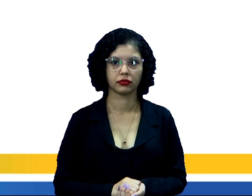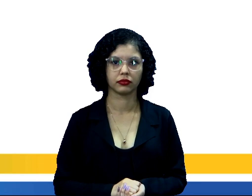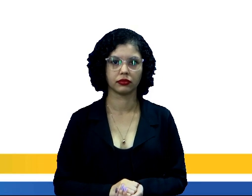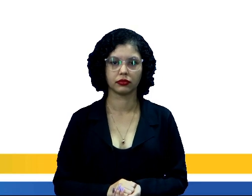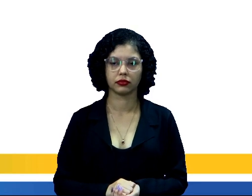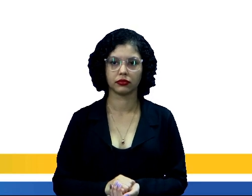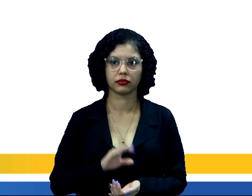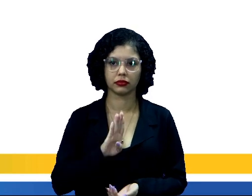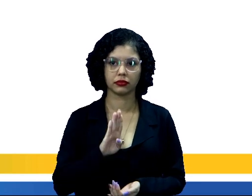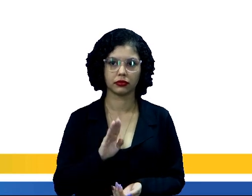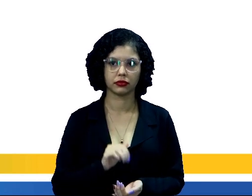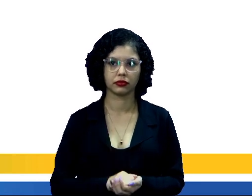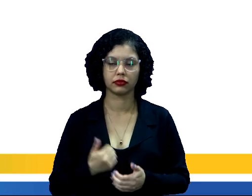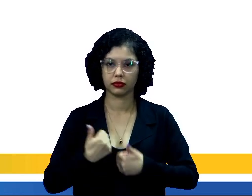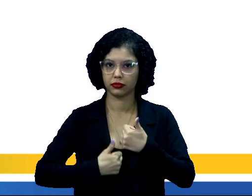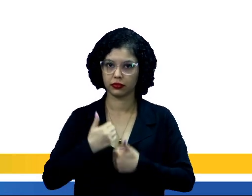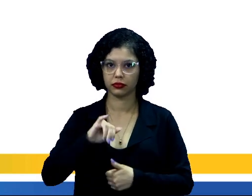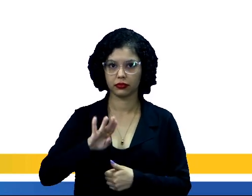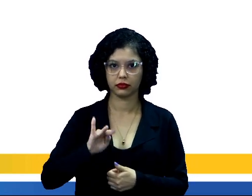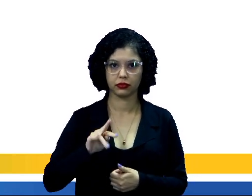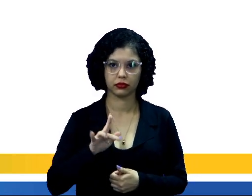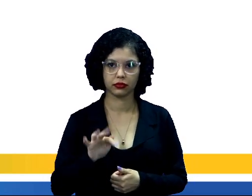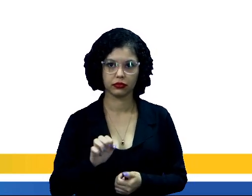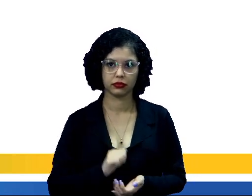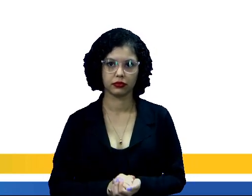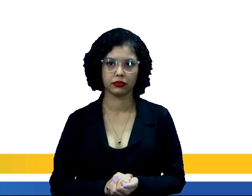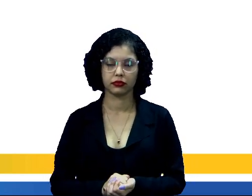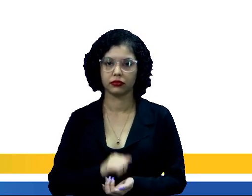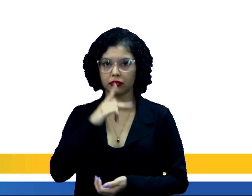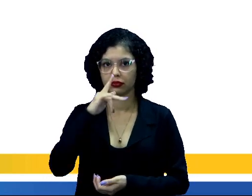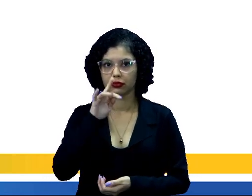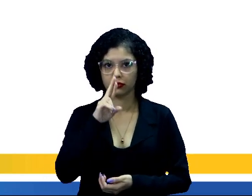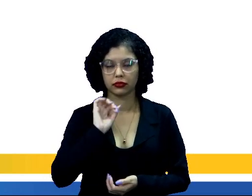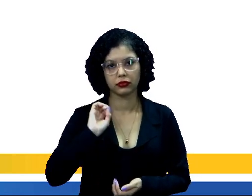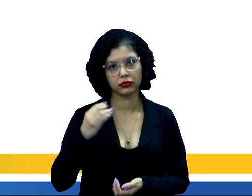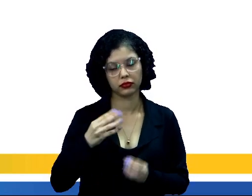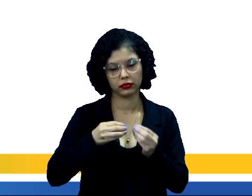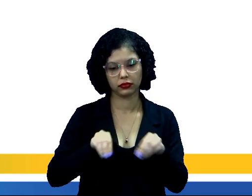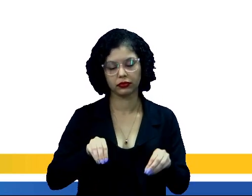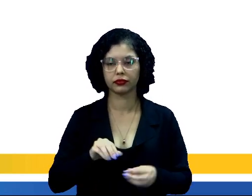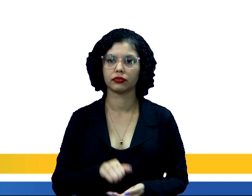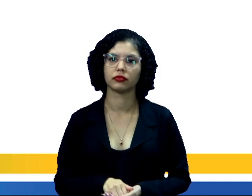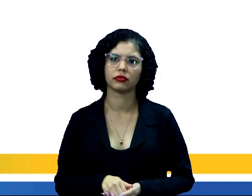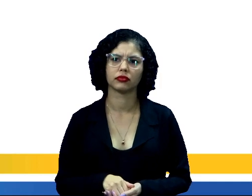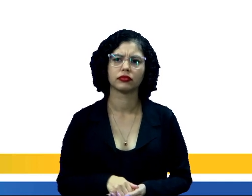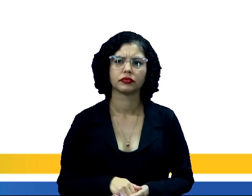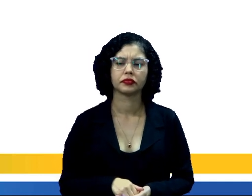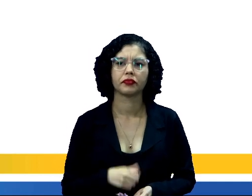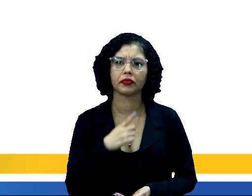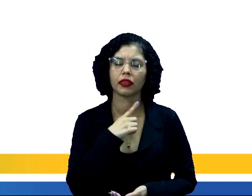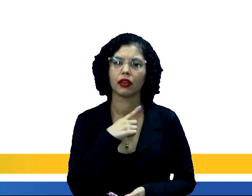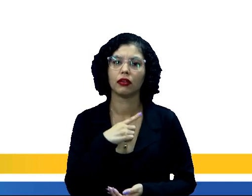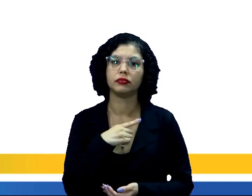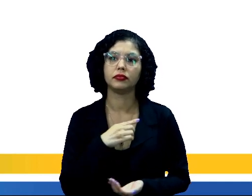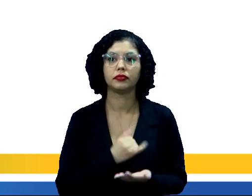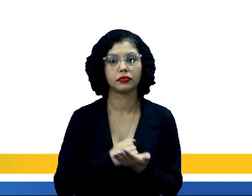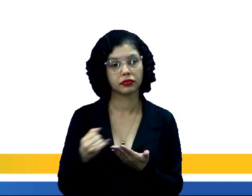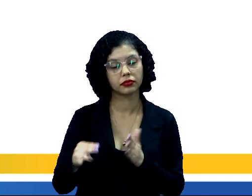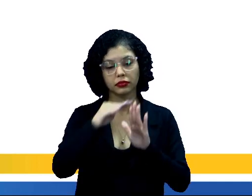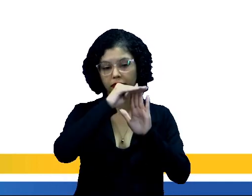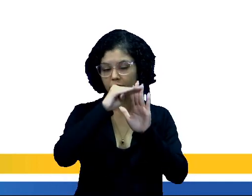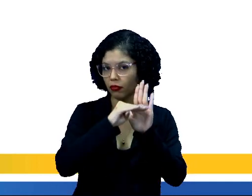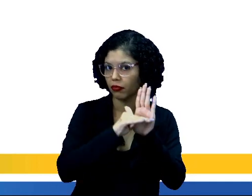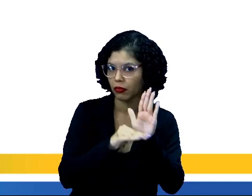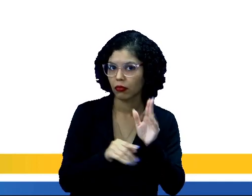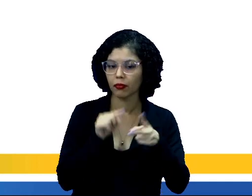né? Nós temos ali o roast beef, peru ou omelete. Então, nós também temos ali, para introduzir uma